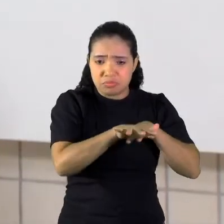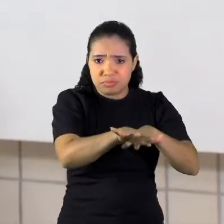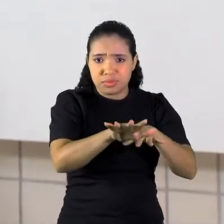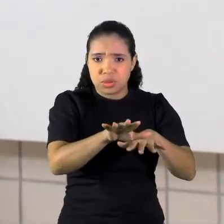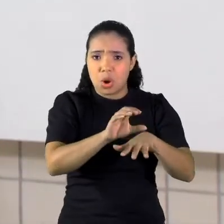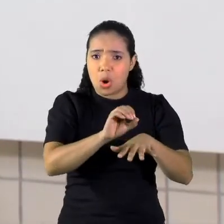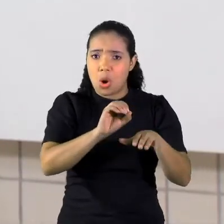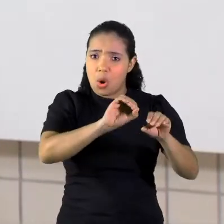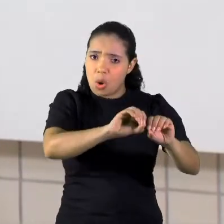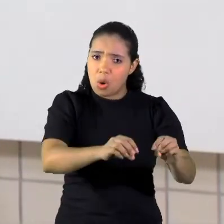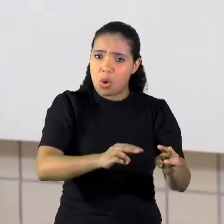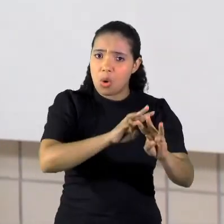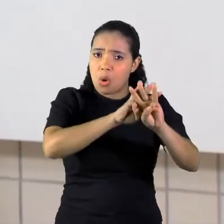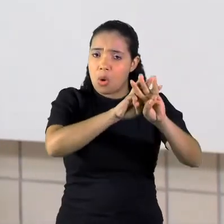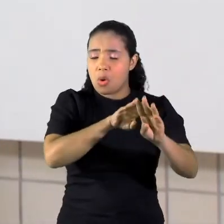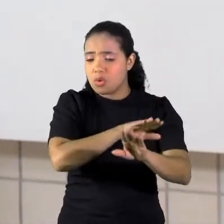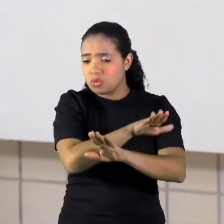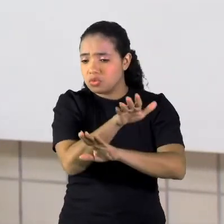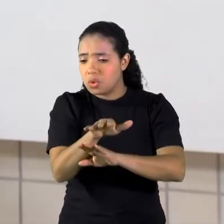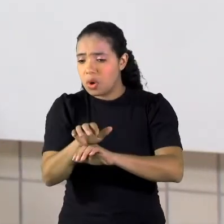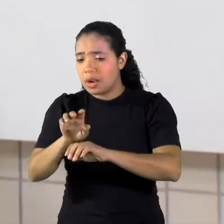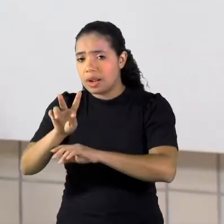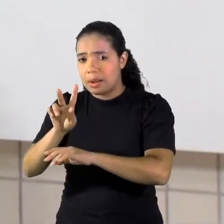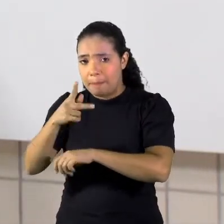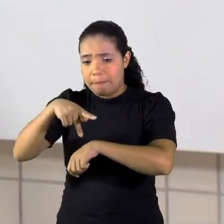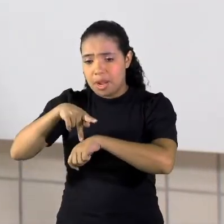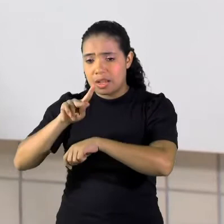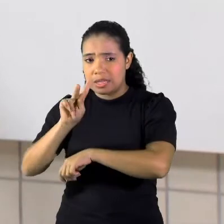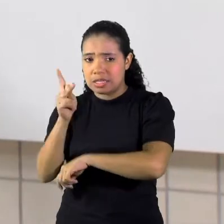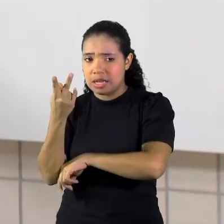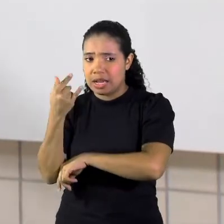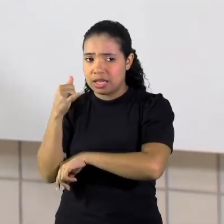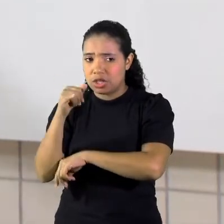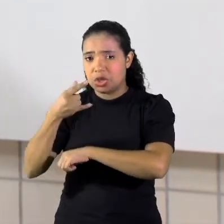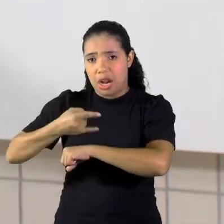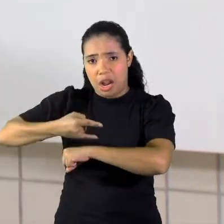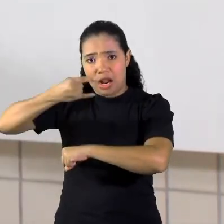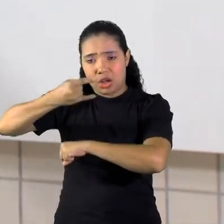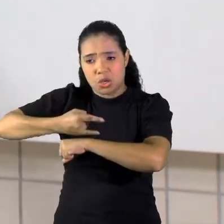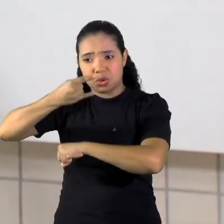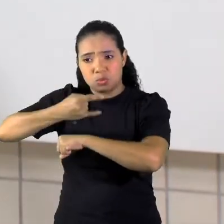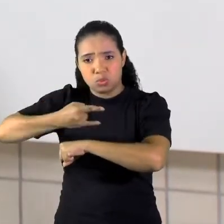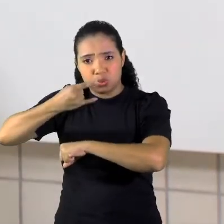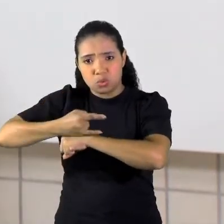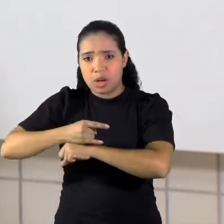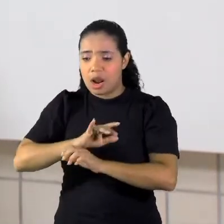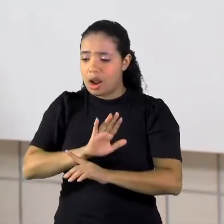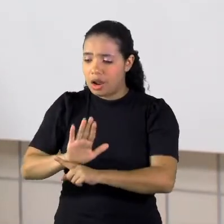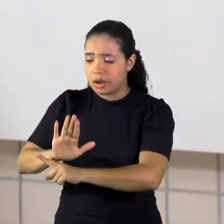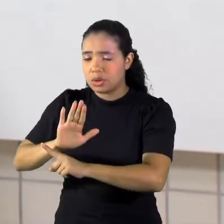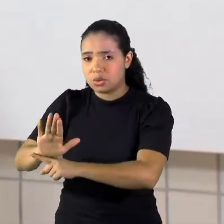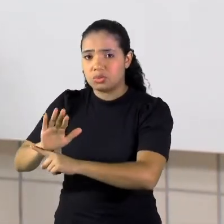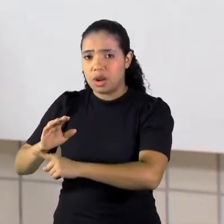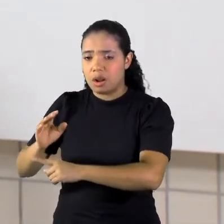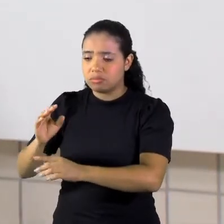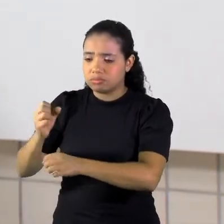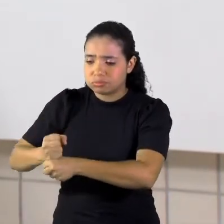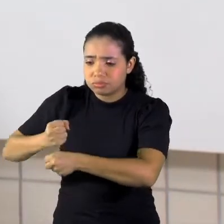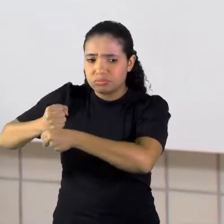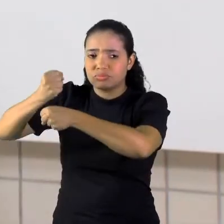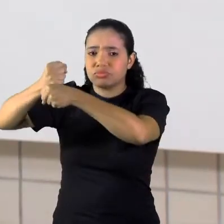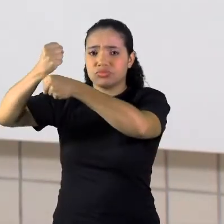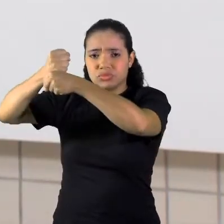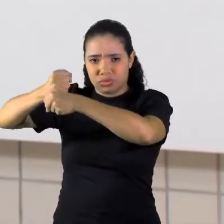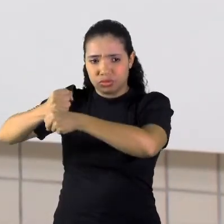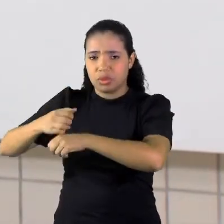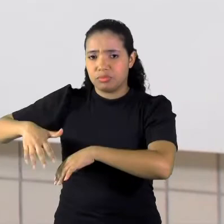por exemplo, foi para o Haiti para ajudar a controlar e reconstruir o território. Aquela